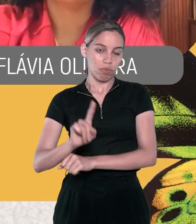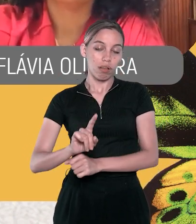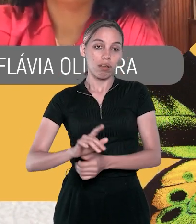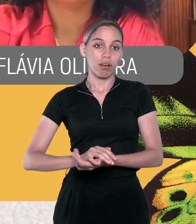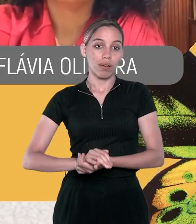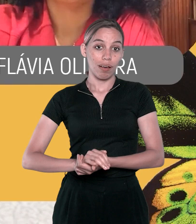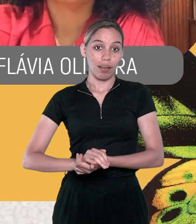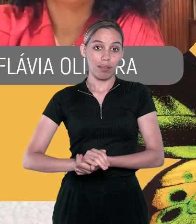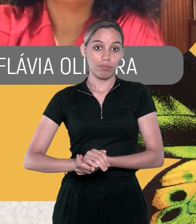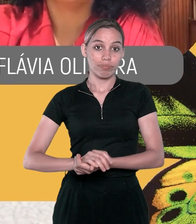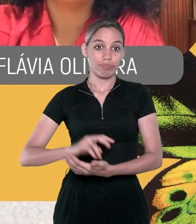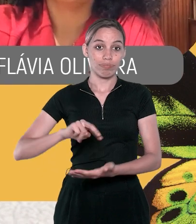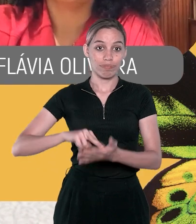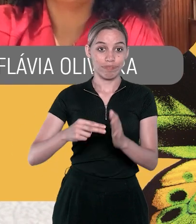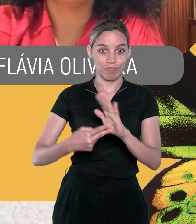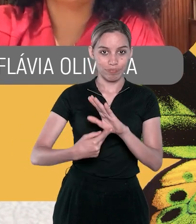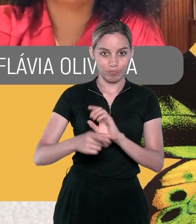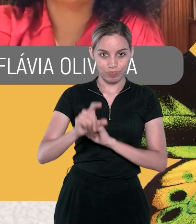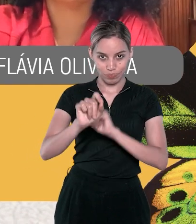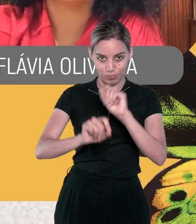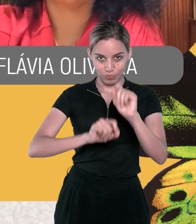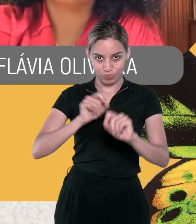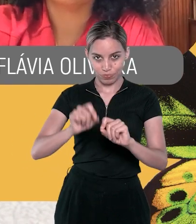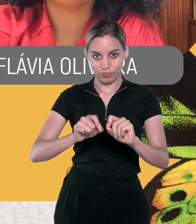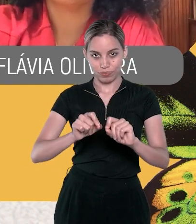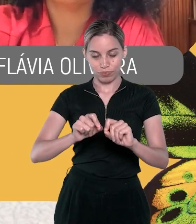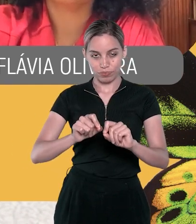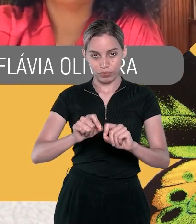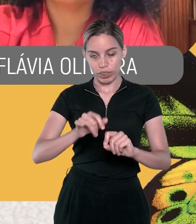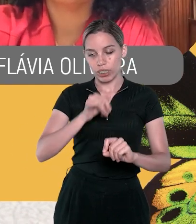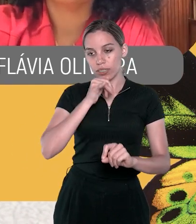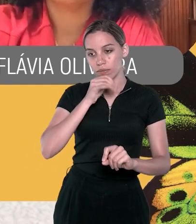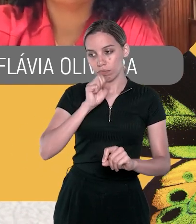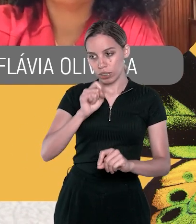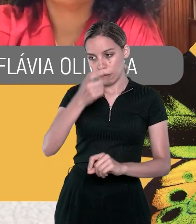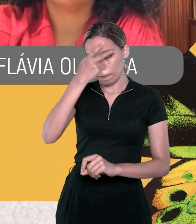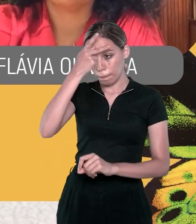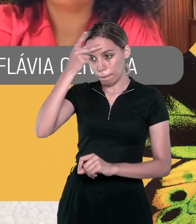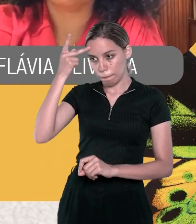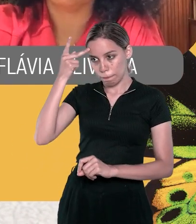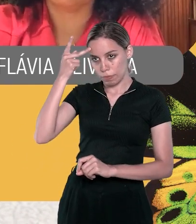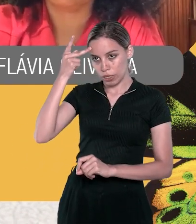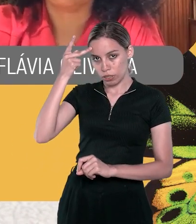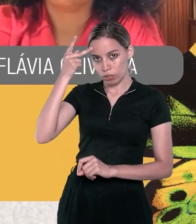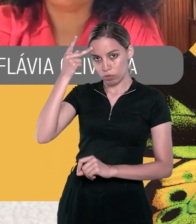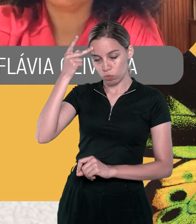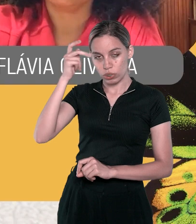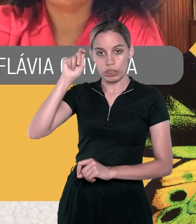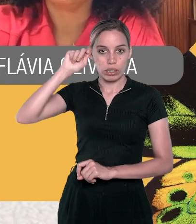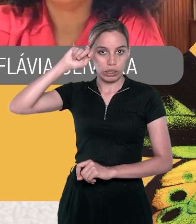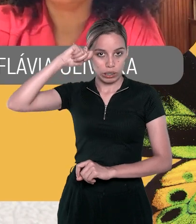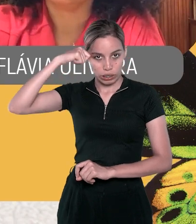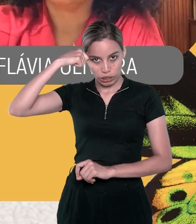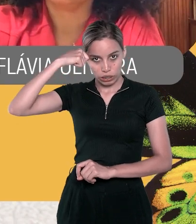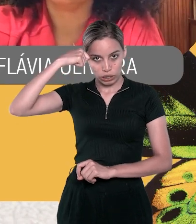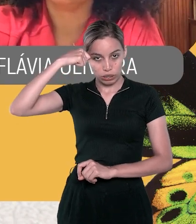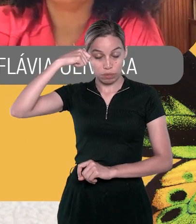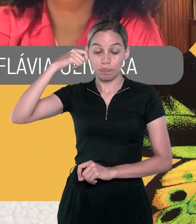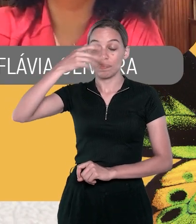o fato é que se você é um homem branco, e no meu caso é até mais grave, porque eu sou primogênito também, então eu sou